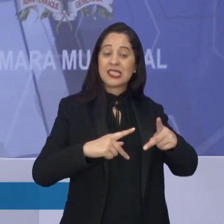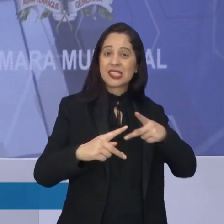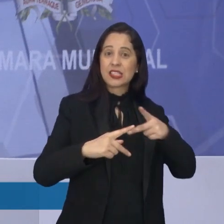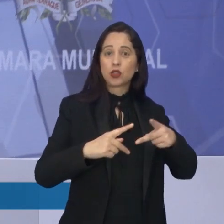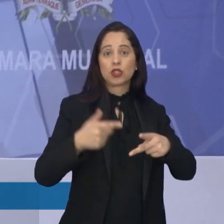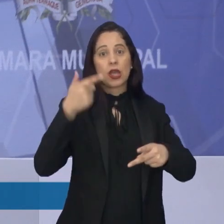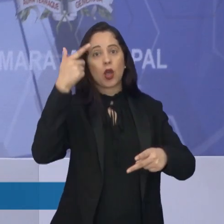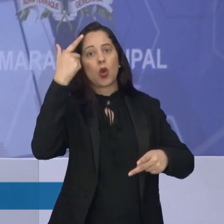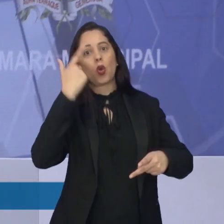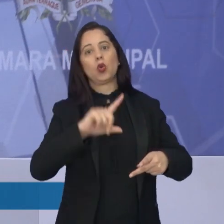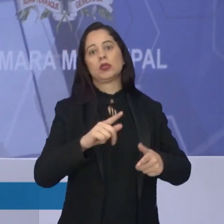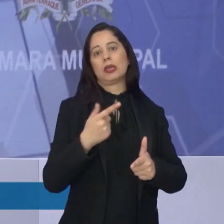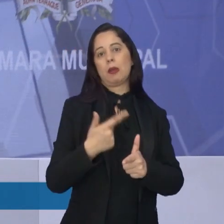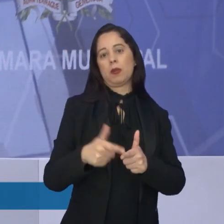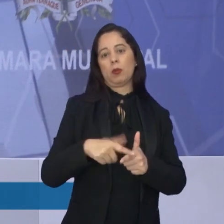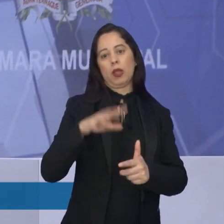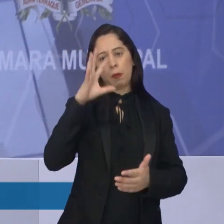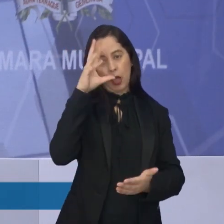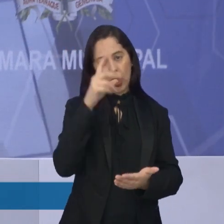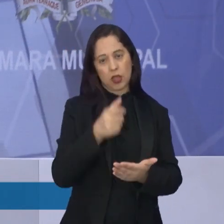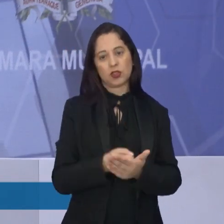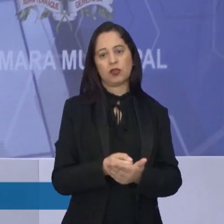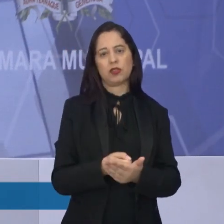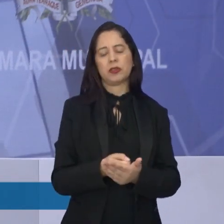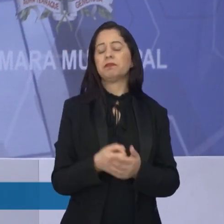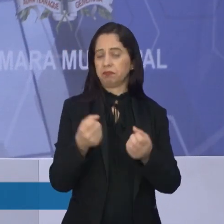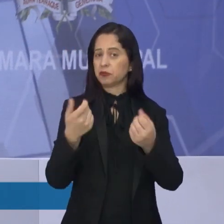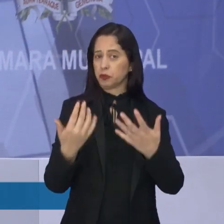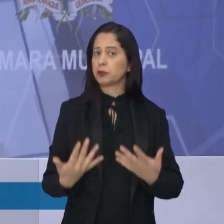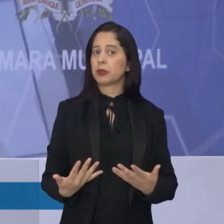conseguir resolver esse problema. E eu explico a razão.